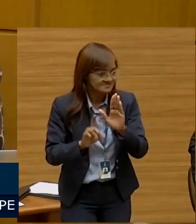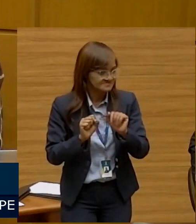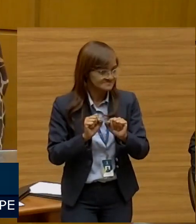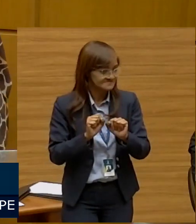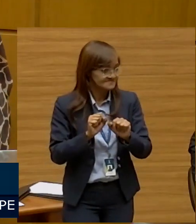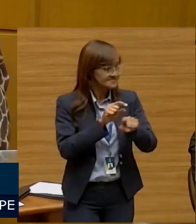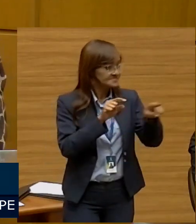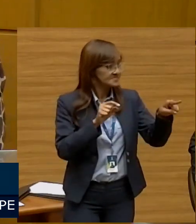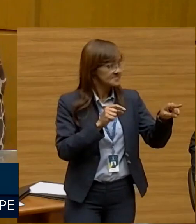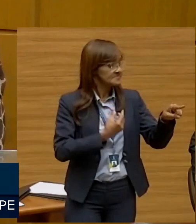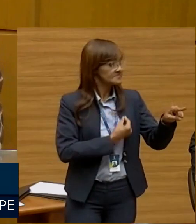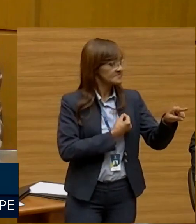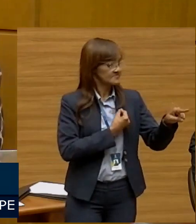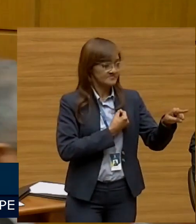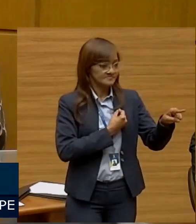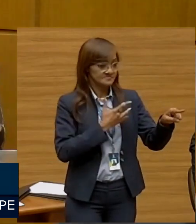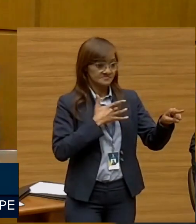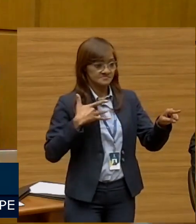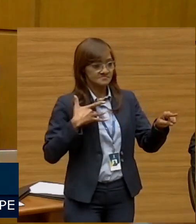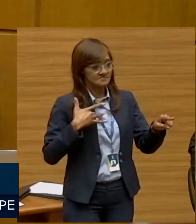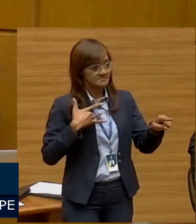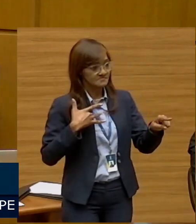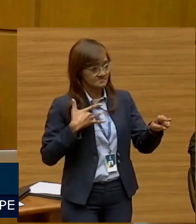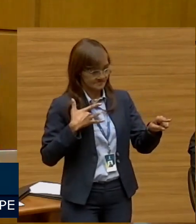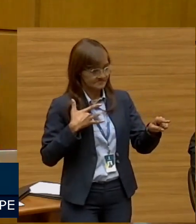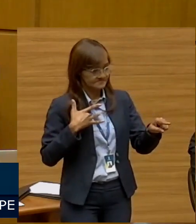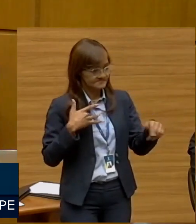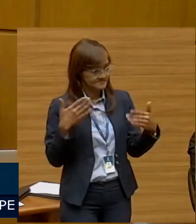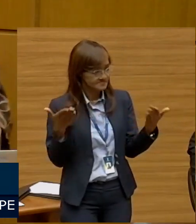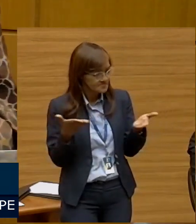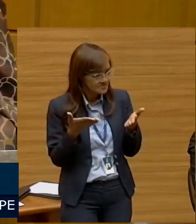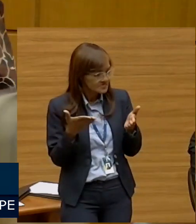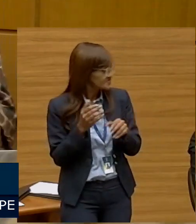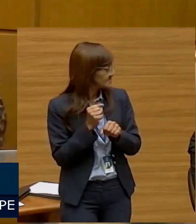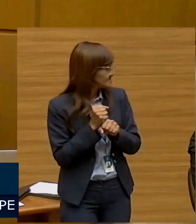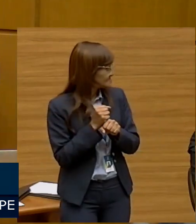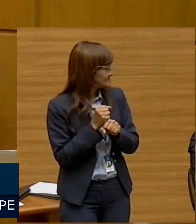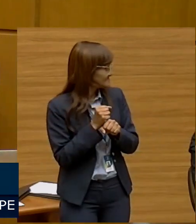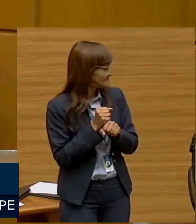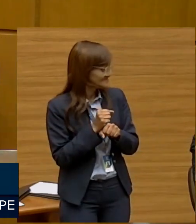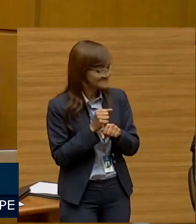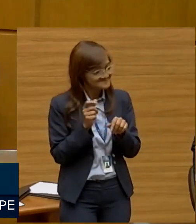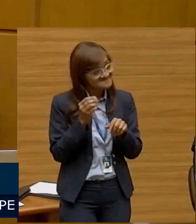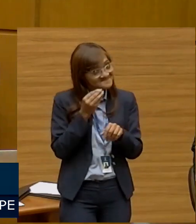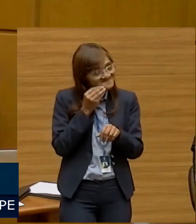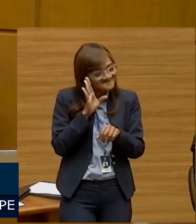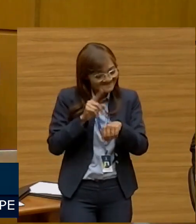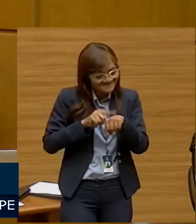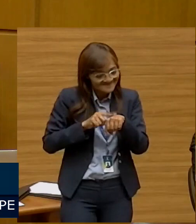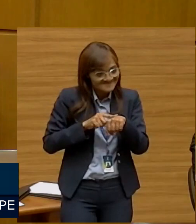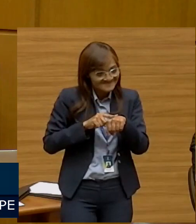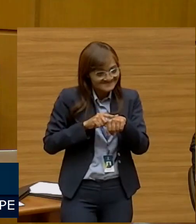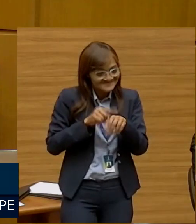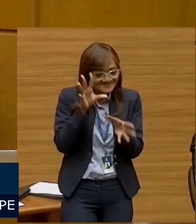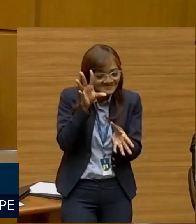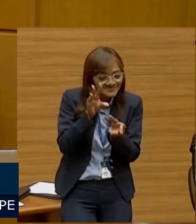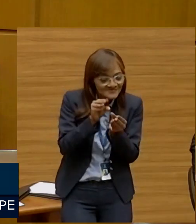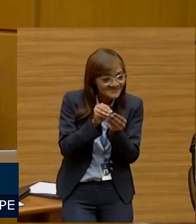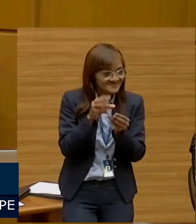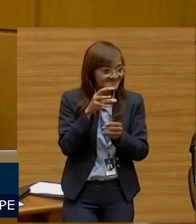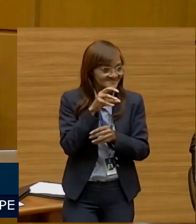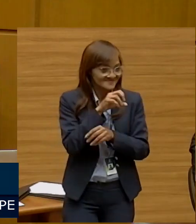mas é uma questão de vida, de dignidade, né? Eu trouxe aqui um pouquinho, vou tentar resumir para vocês,